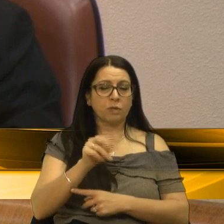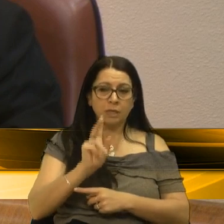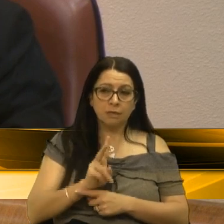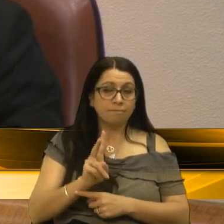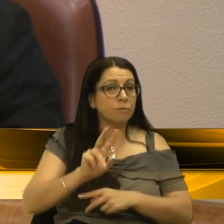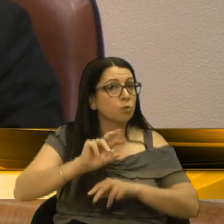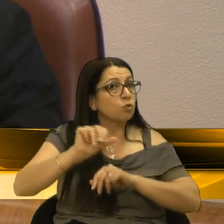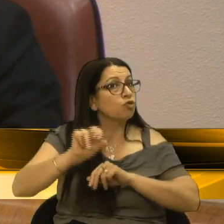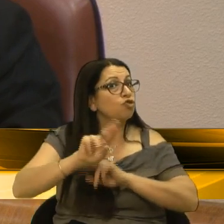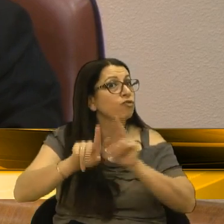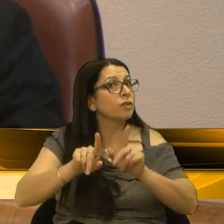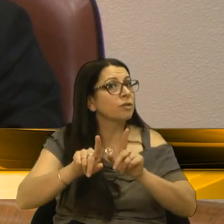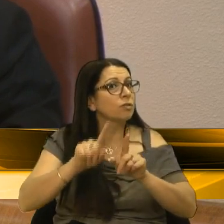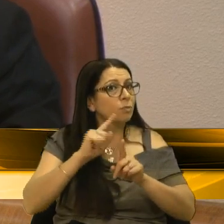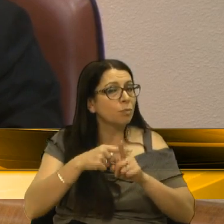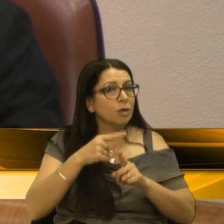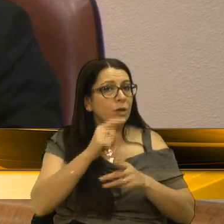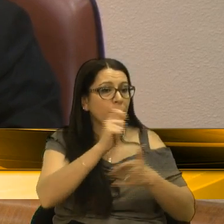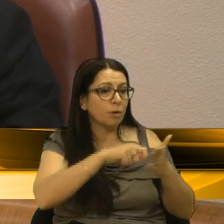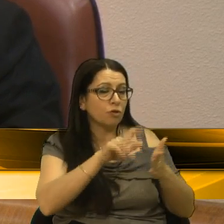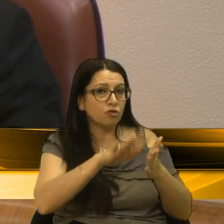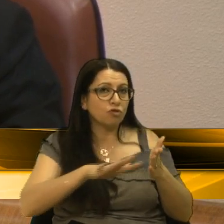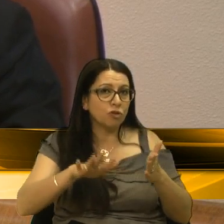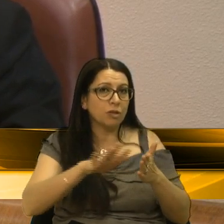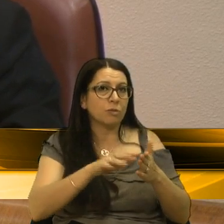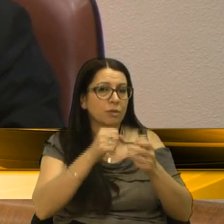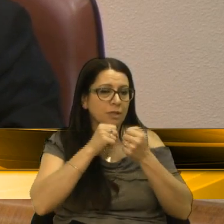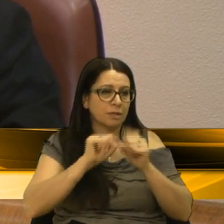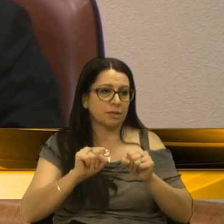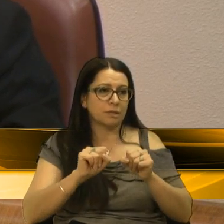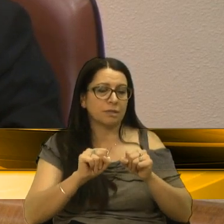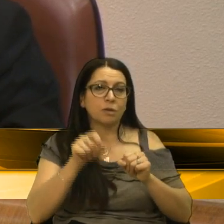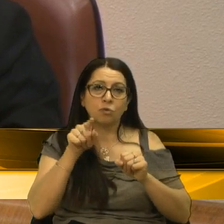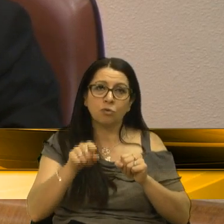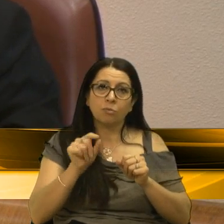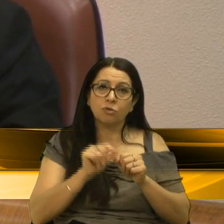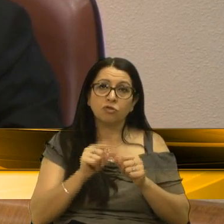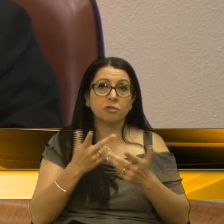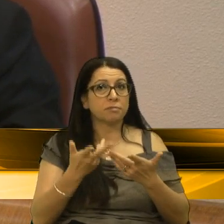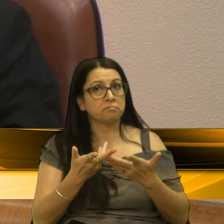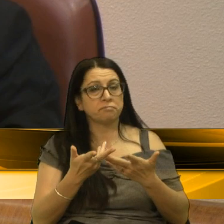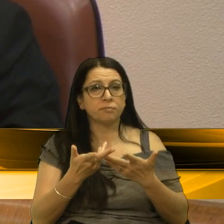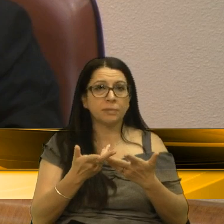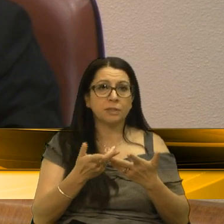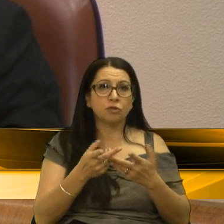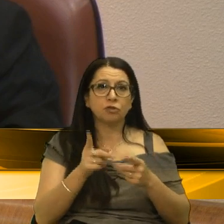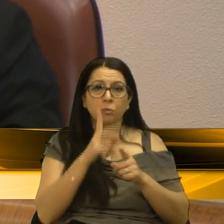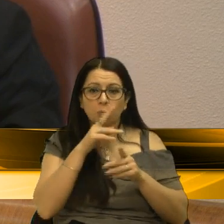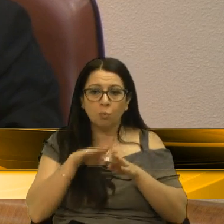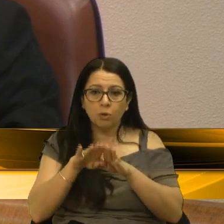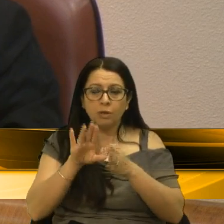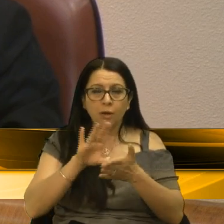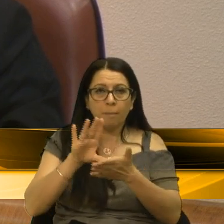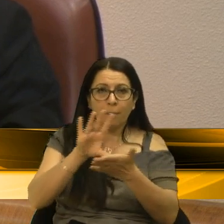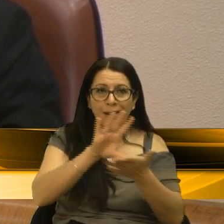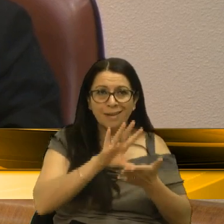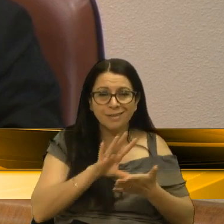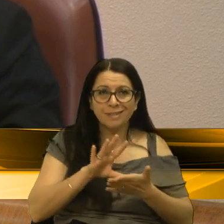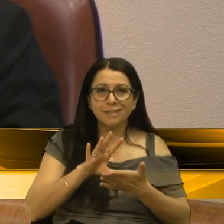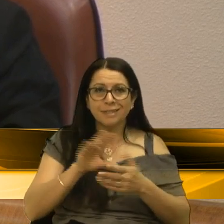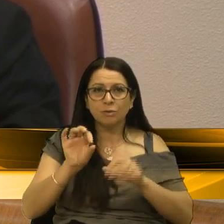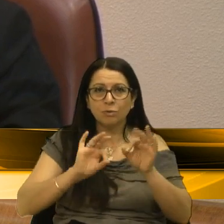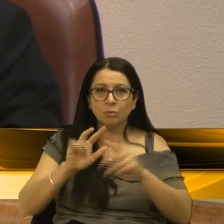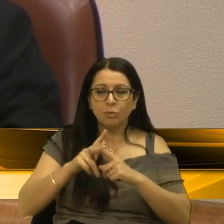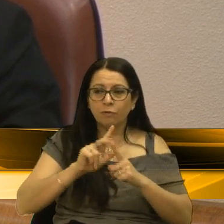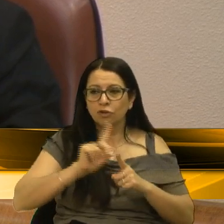diferente, porque chegou via protocolo geral e urbanismo. Como havia expectativa de requalificação da praça, foi direto para